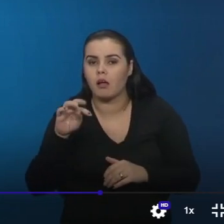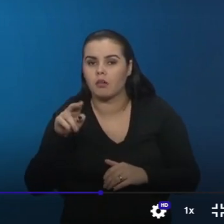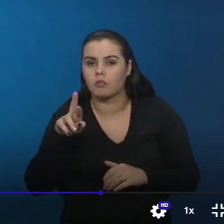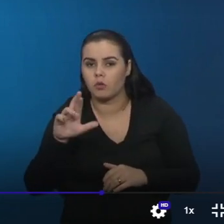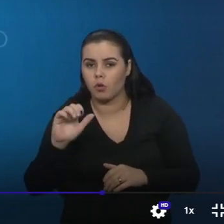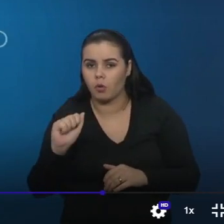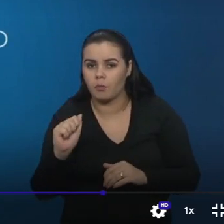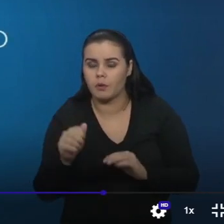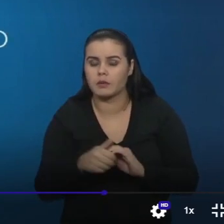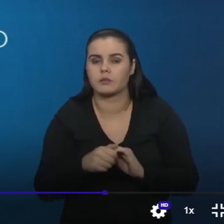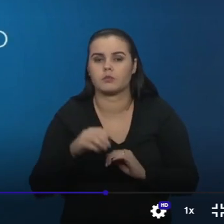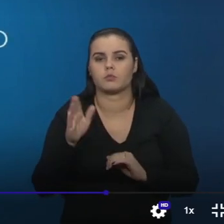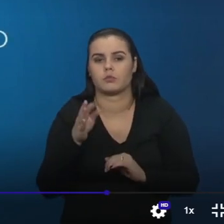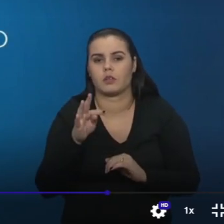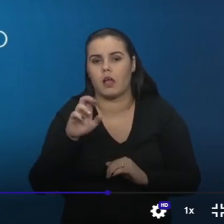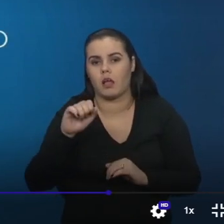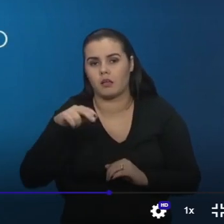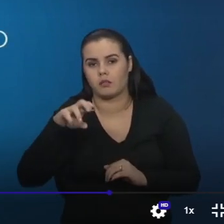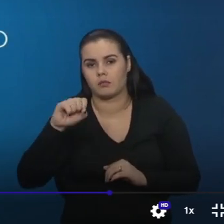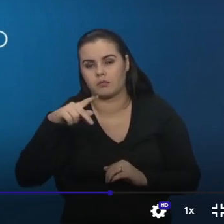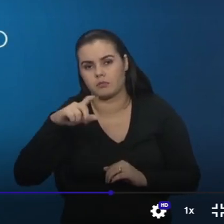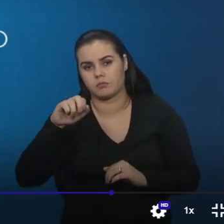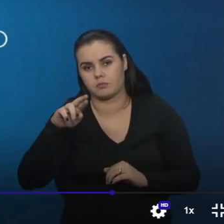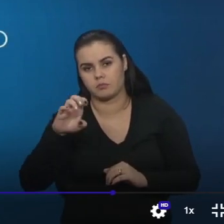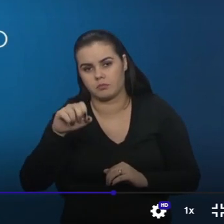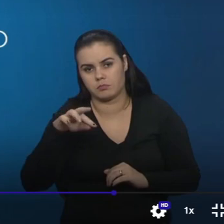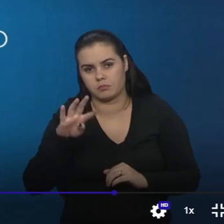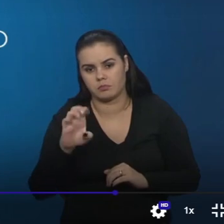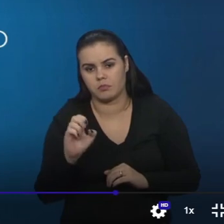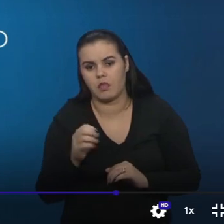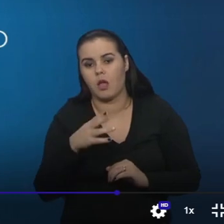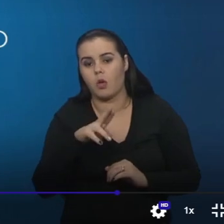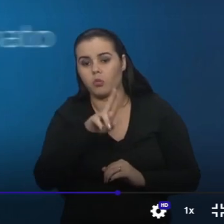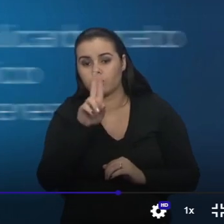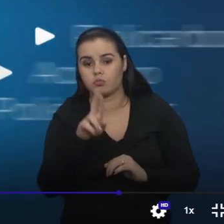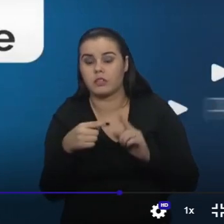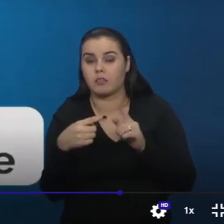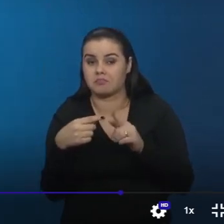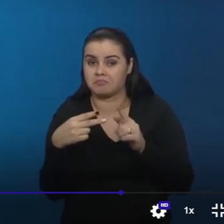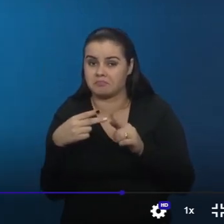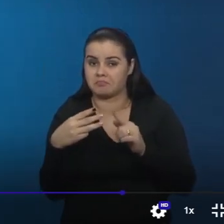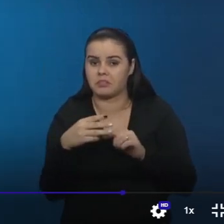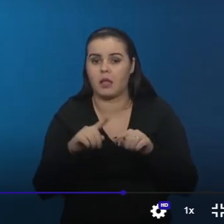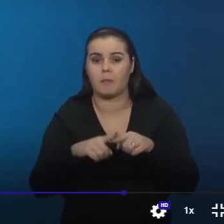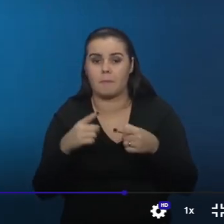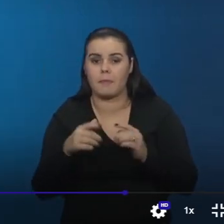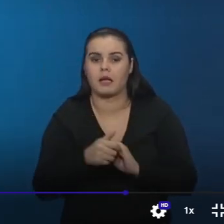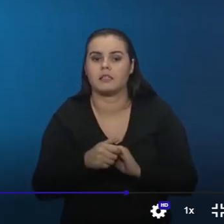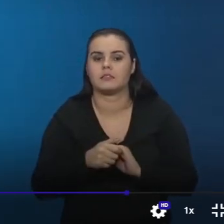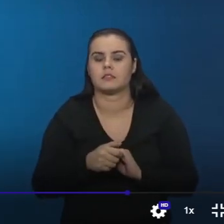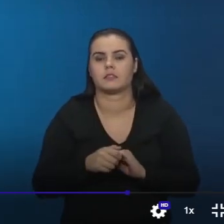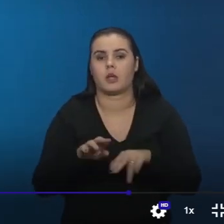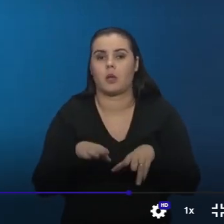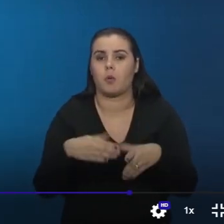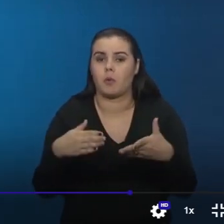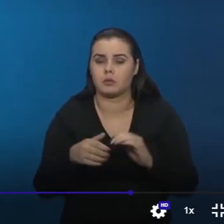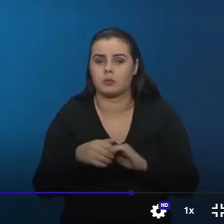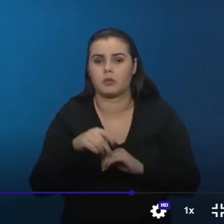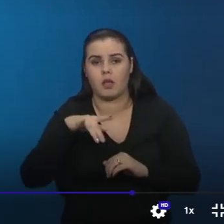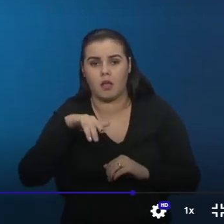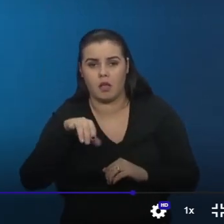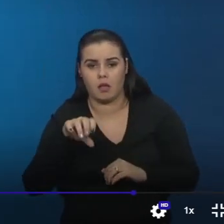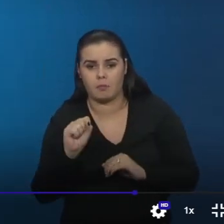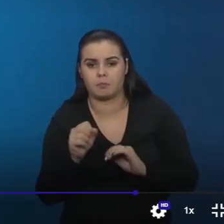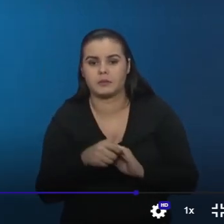são indicados o policarbonato, o acrílico e os poliésteres. Já para o acabamento das pias e bancadas com áreas